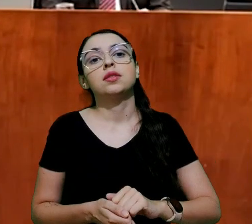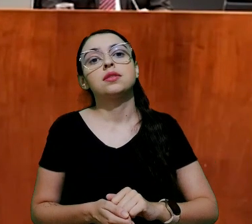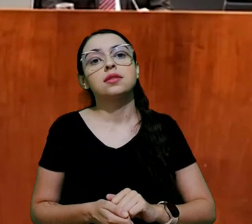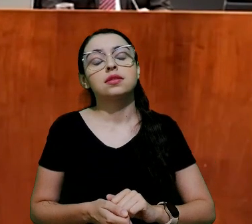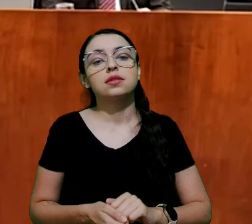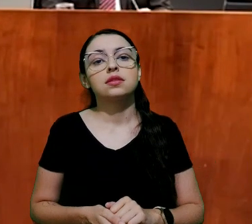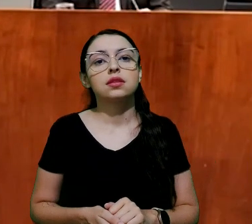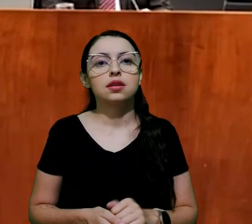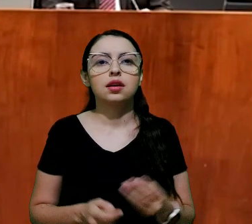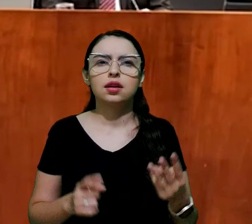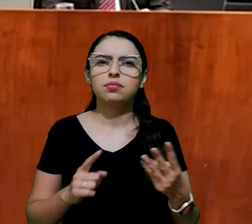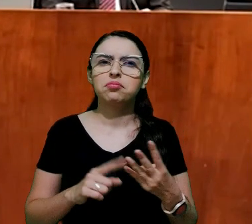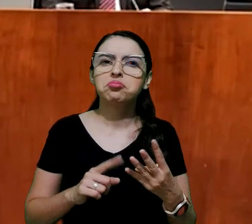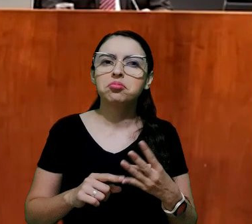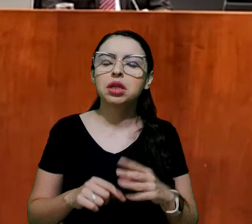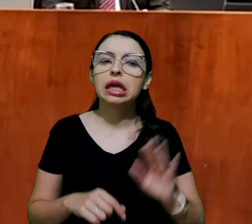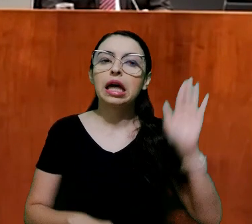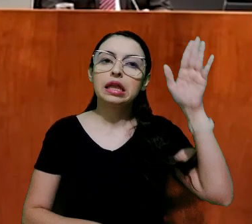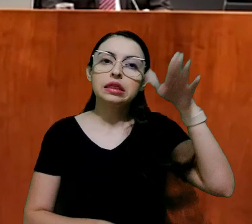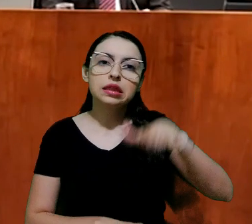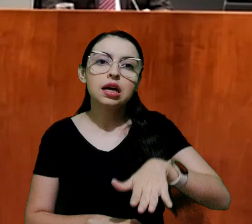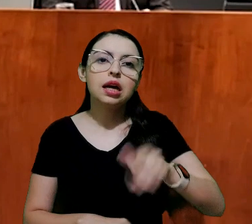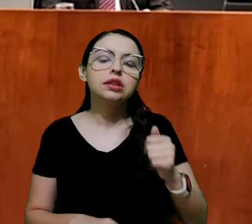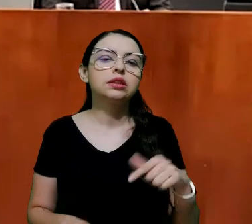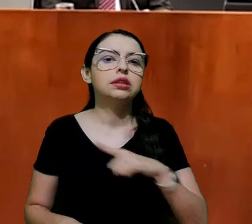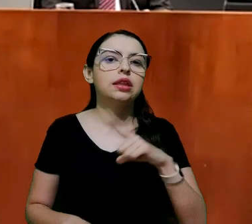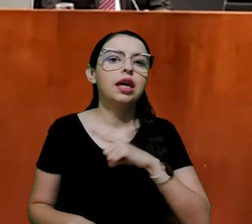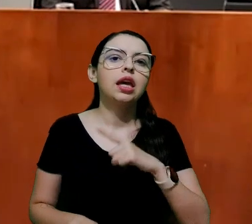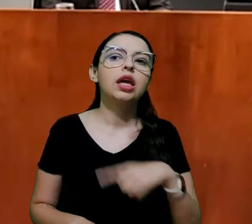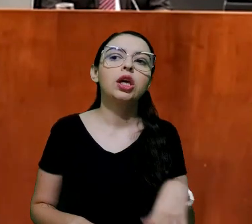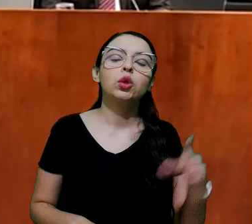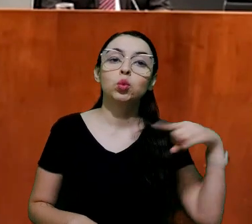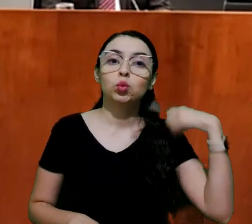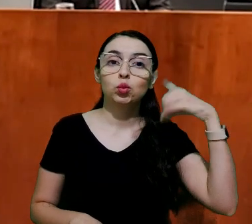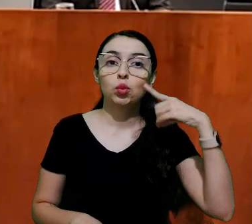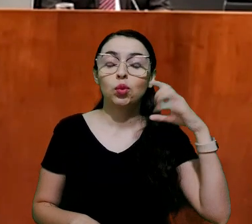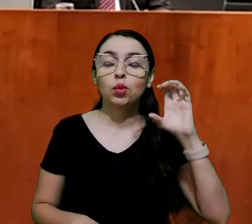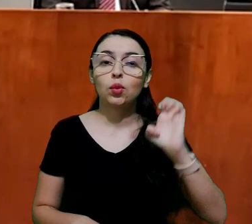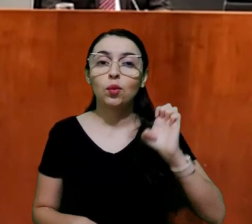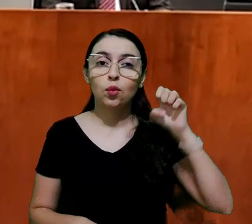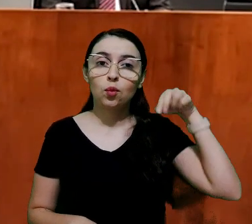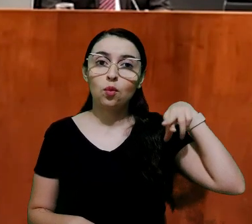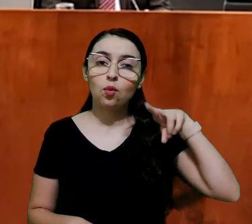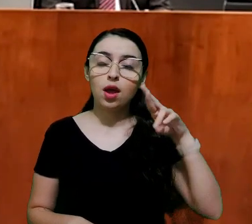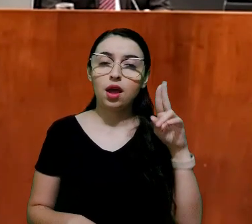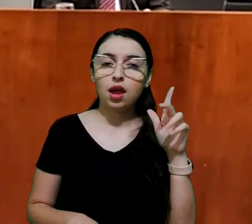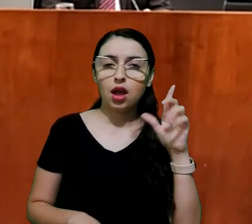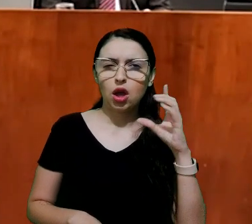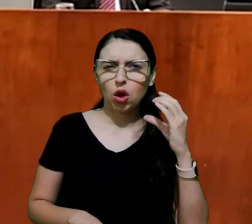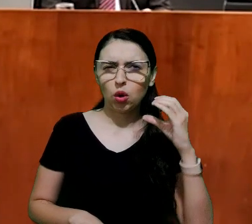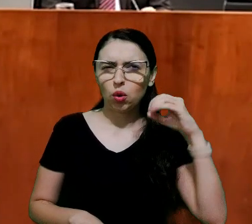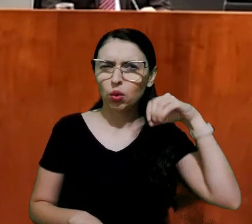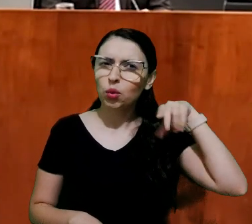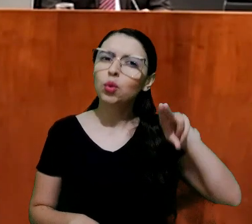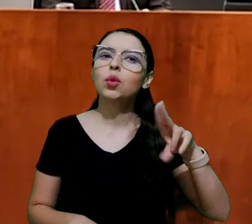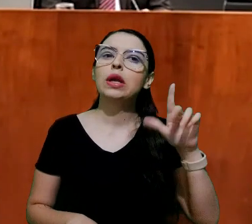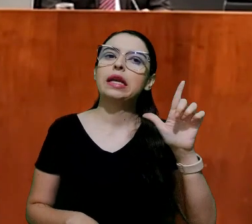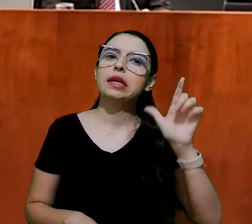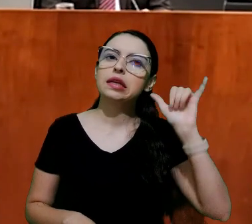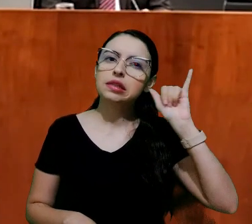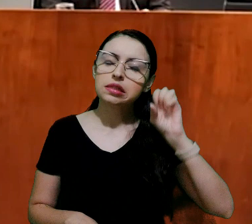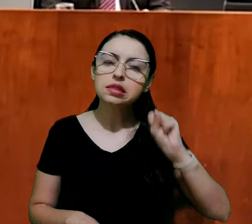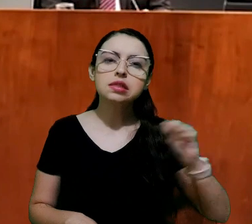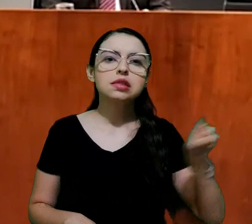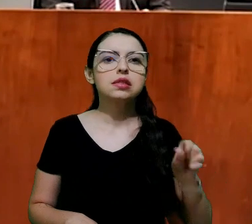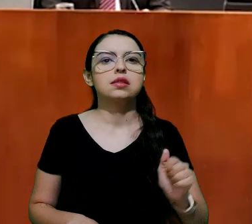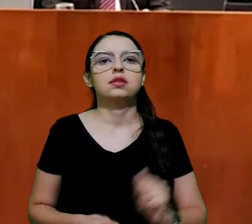parte da tarde, o doutor Hércules Alexandre, que é também mestre e doutor em Direito Civil, titular do primeiro tabelionato de